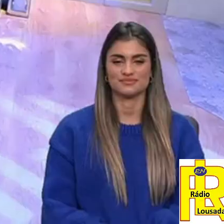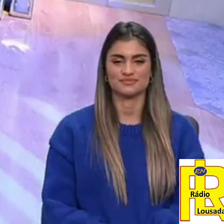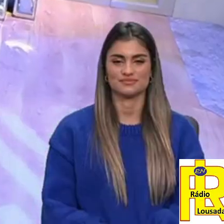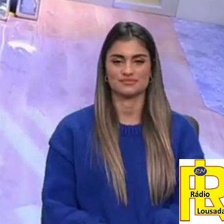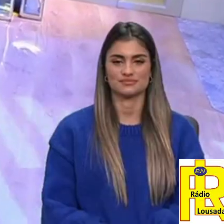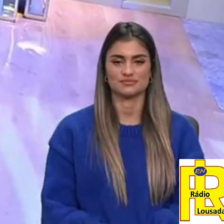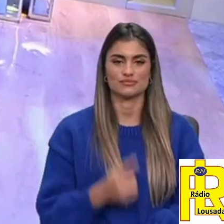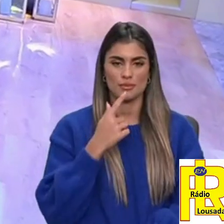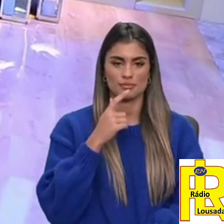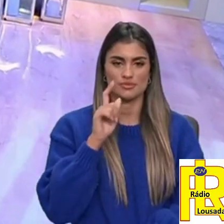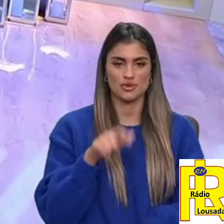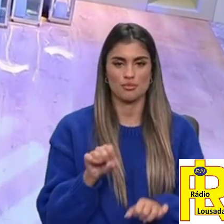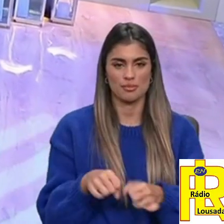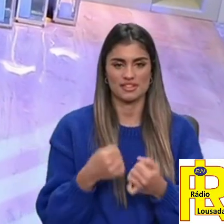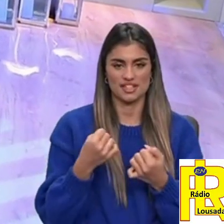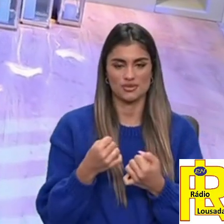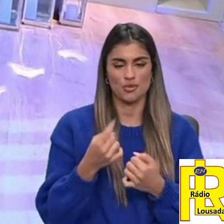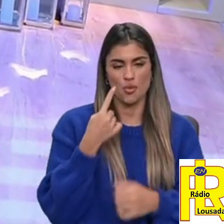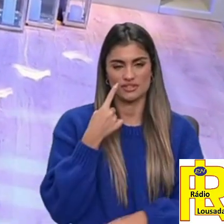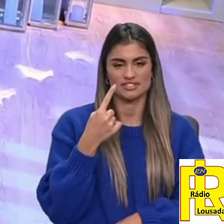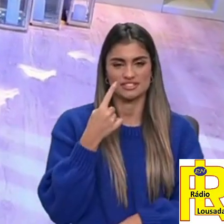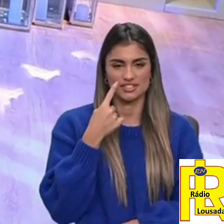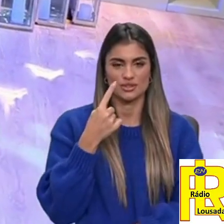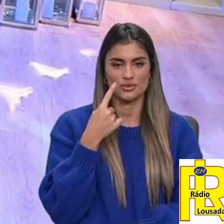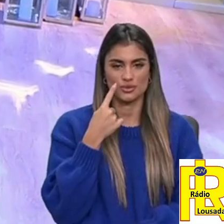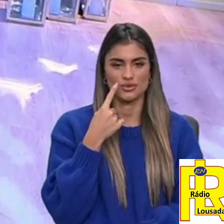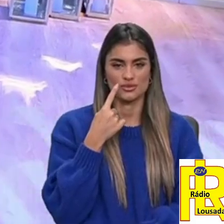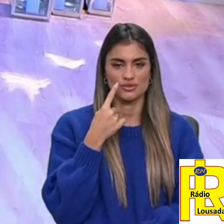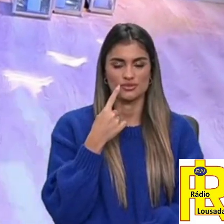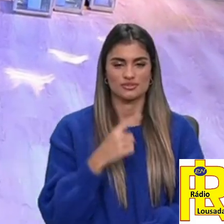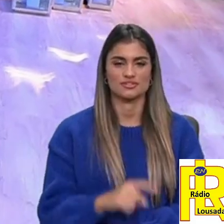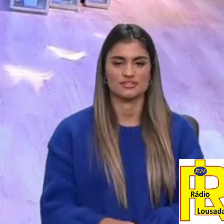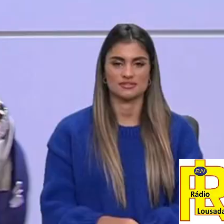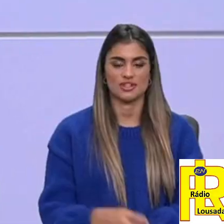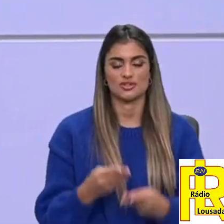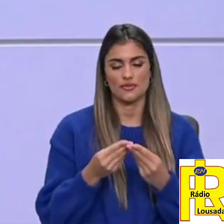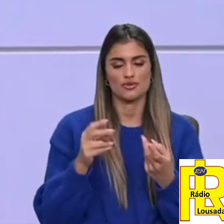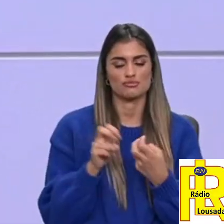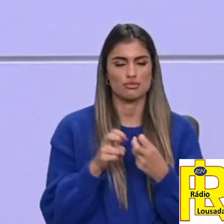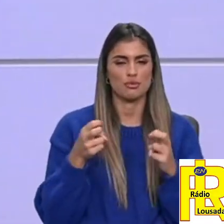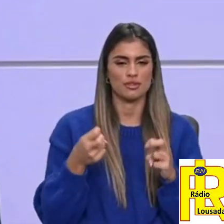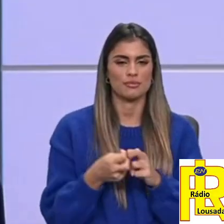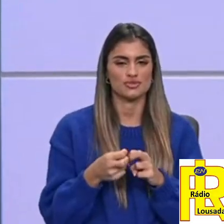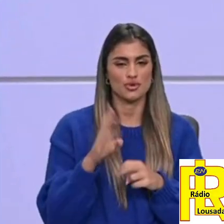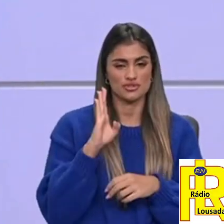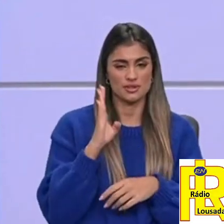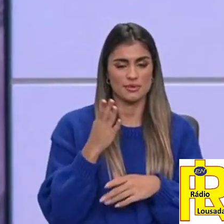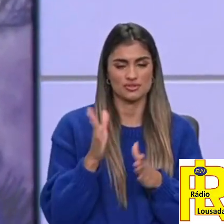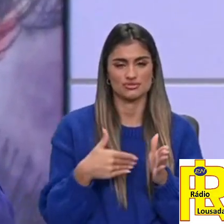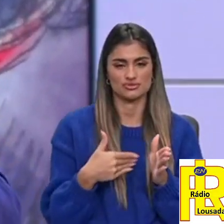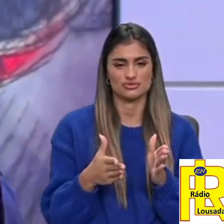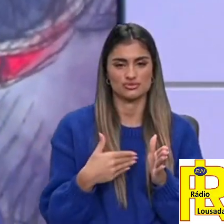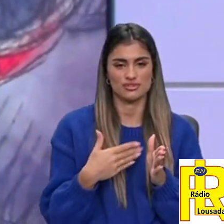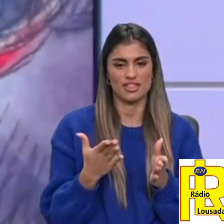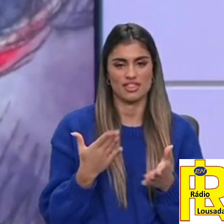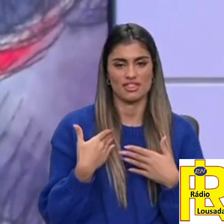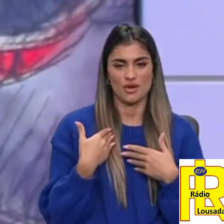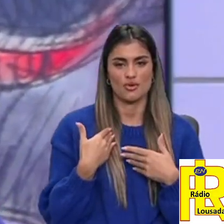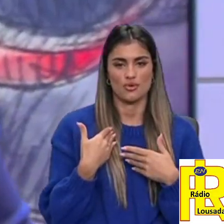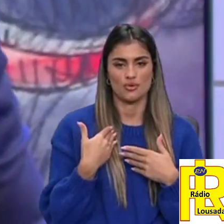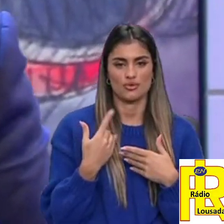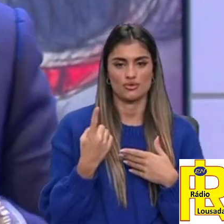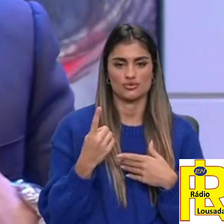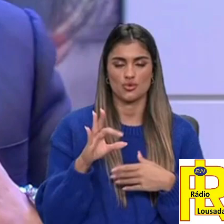Que é de um partido largamente conhecido por resolver bebicachos. Ao saber do cozinhado, concedeu-me encantado nos seus